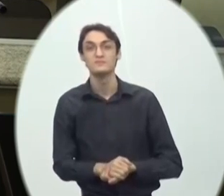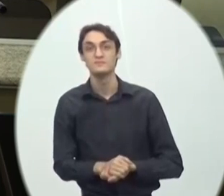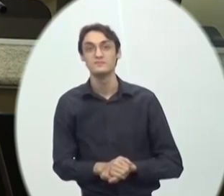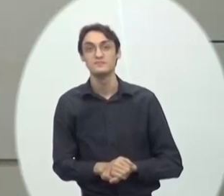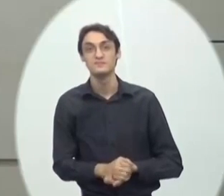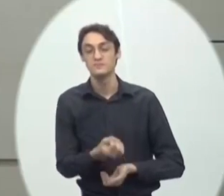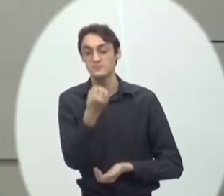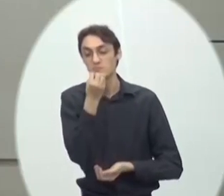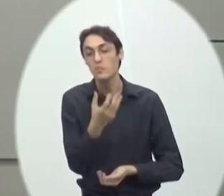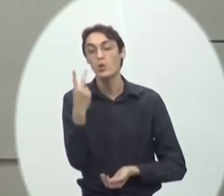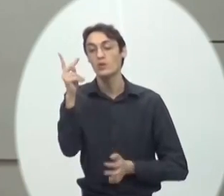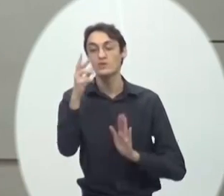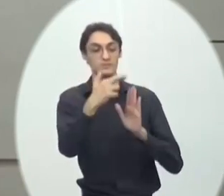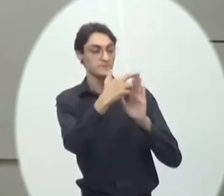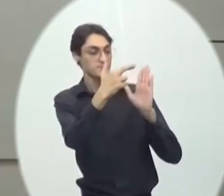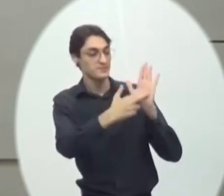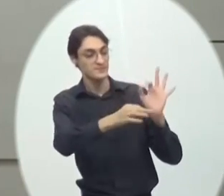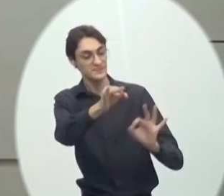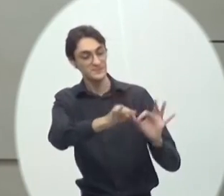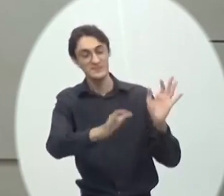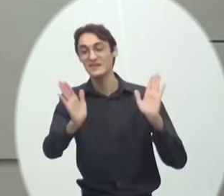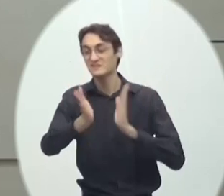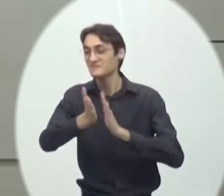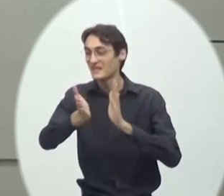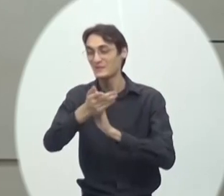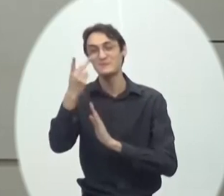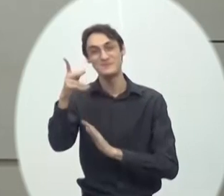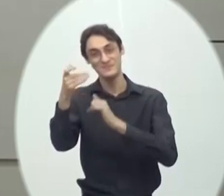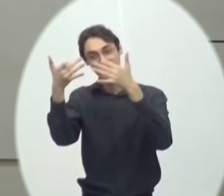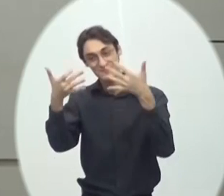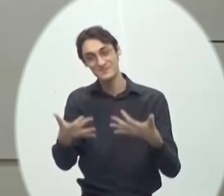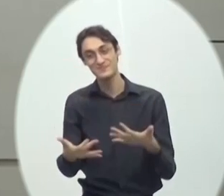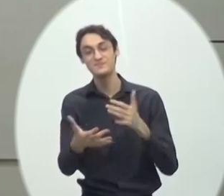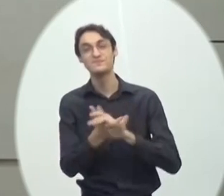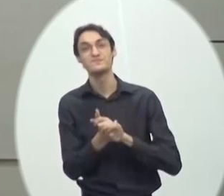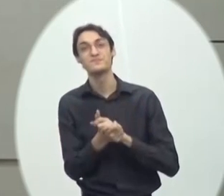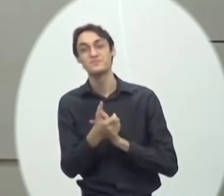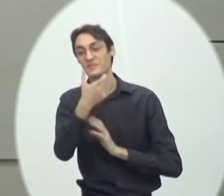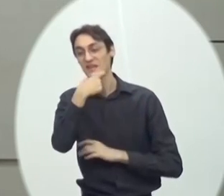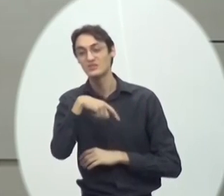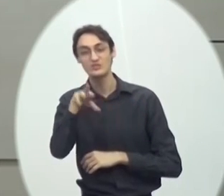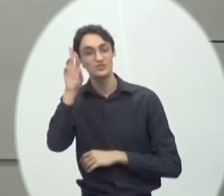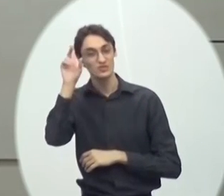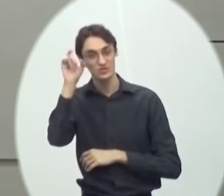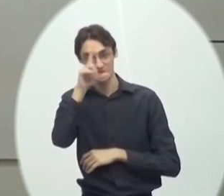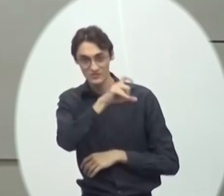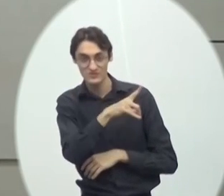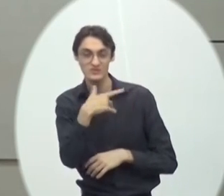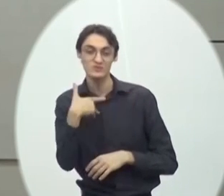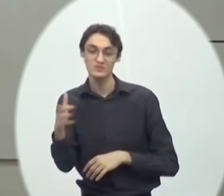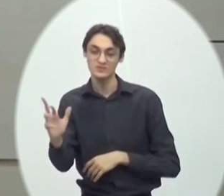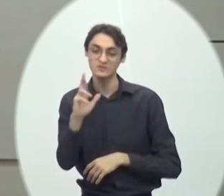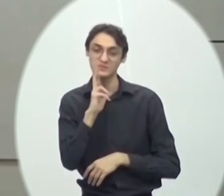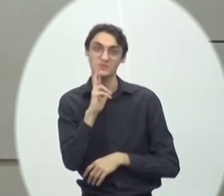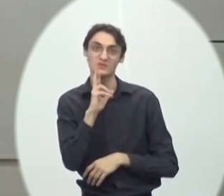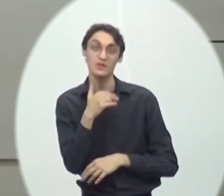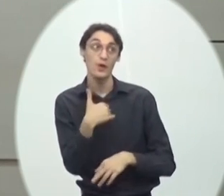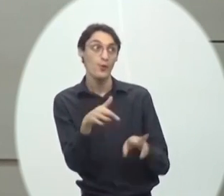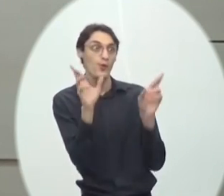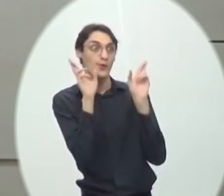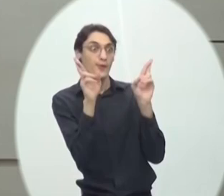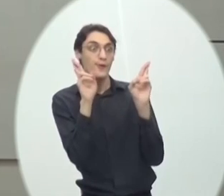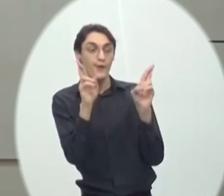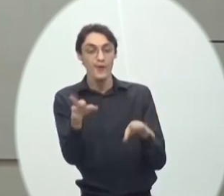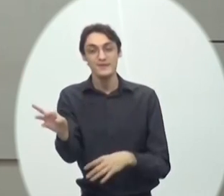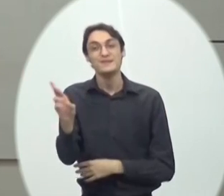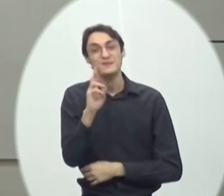Muito bom esse seu requerimento, parabéns, bem colocado. É, acho difícil vir essas respostas. Espero que venha, vou torcer, eu quero